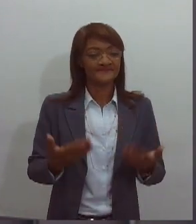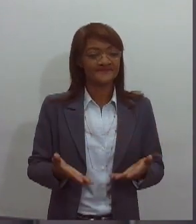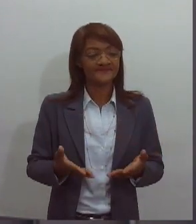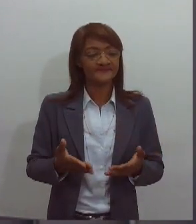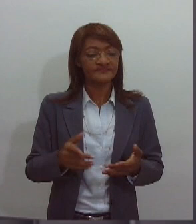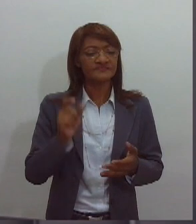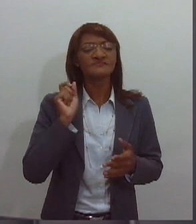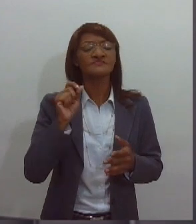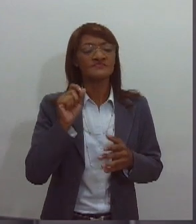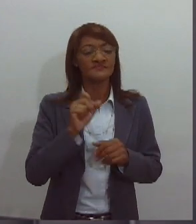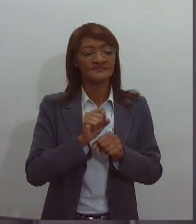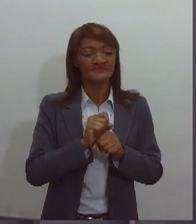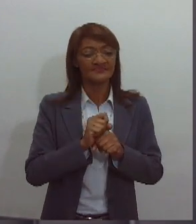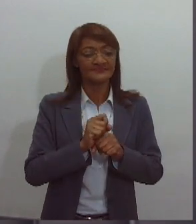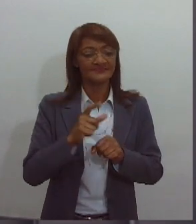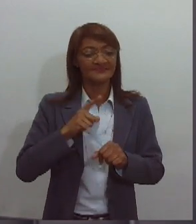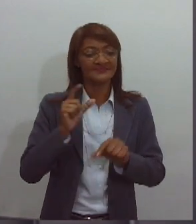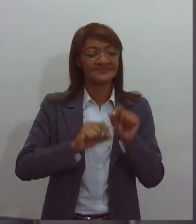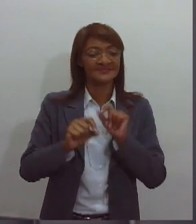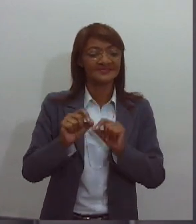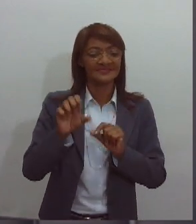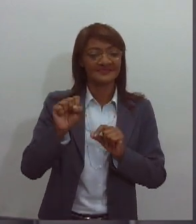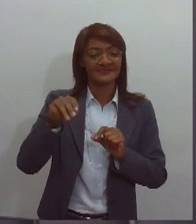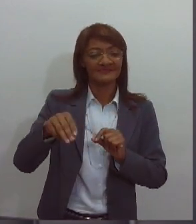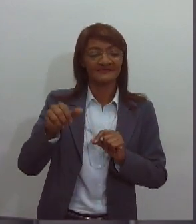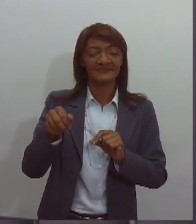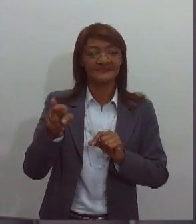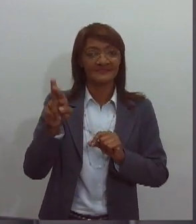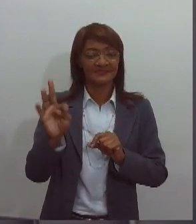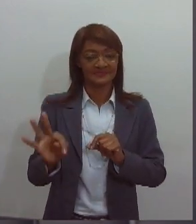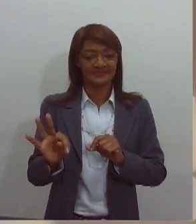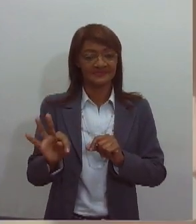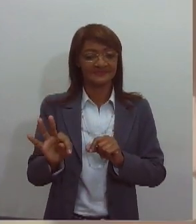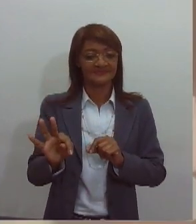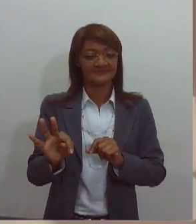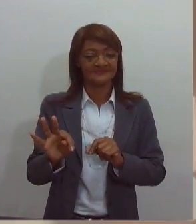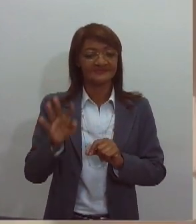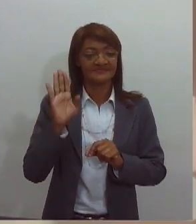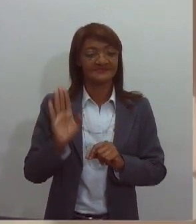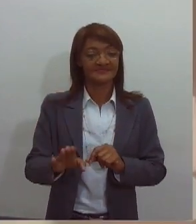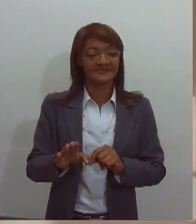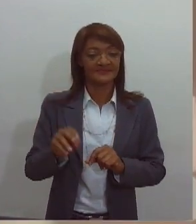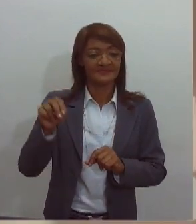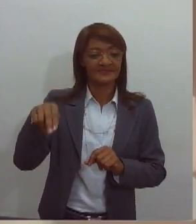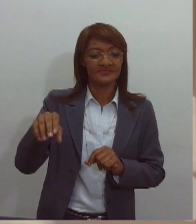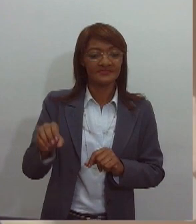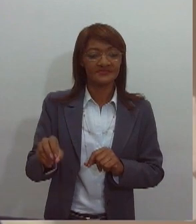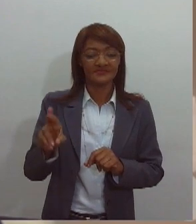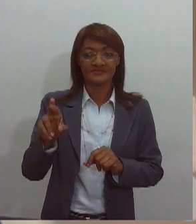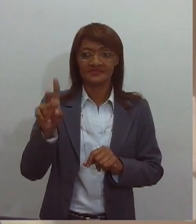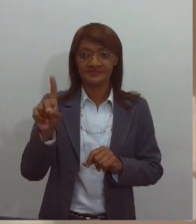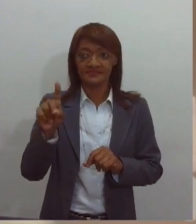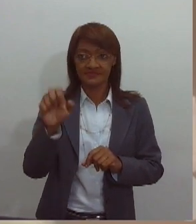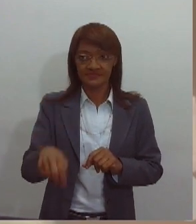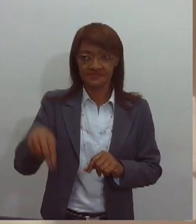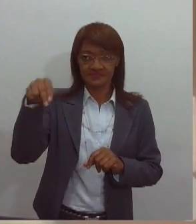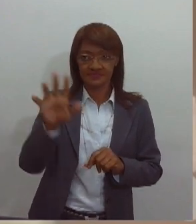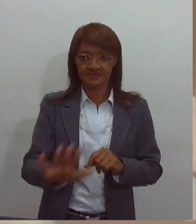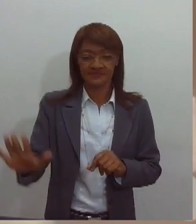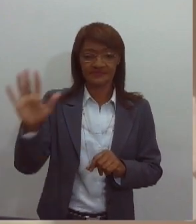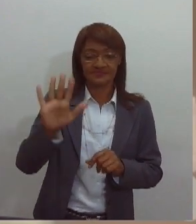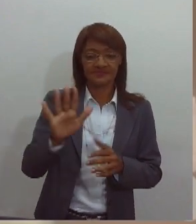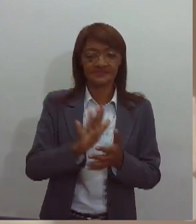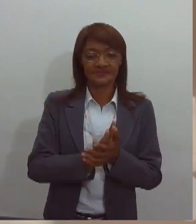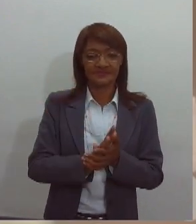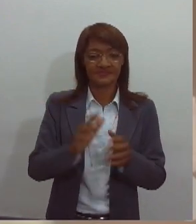o SmartGov Nordeste? Vamos lá. O SmartGov Nordeste é um evento que é realizado pela ANSIT,